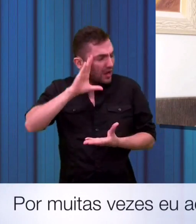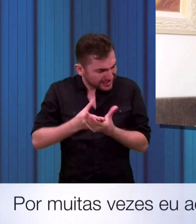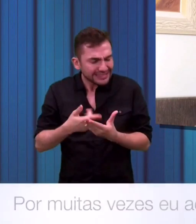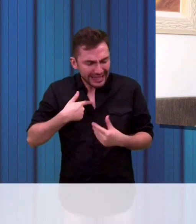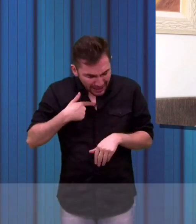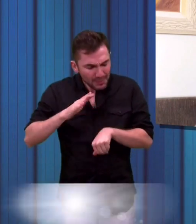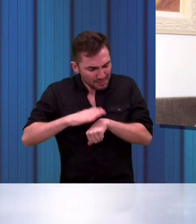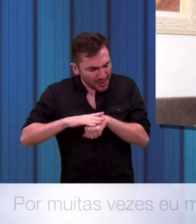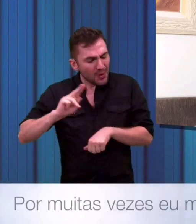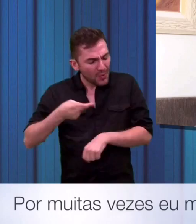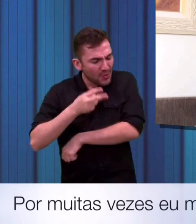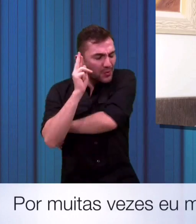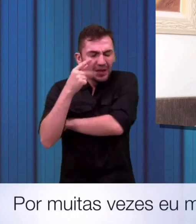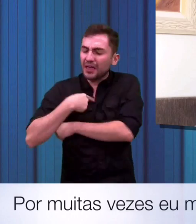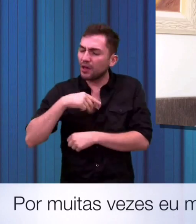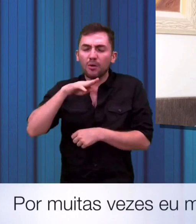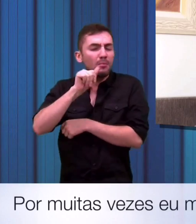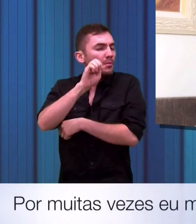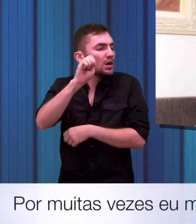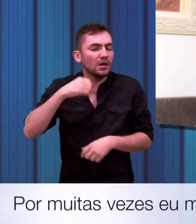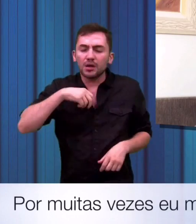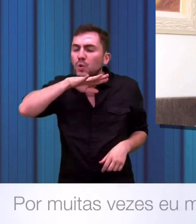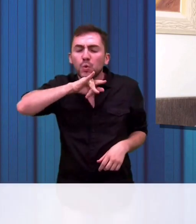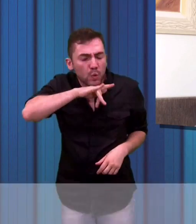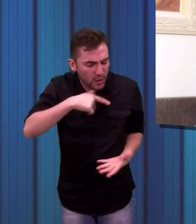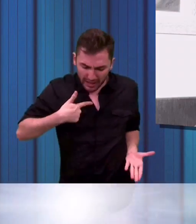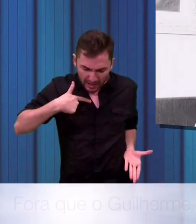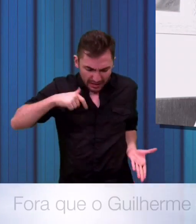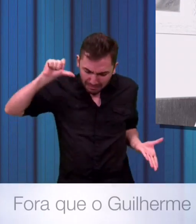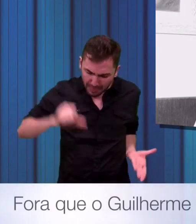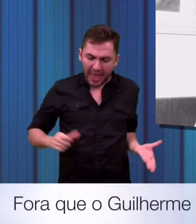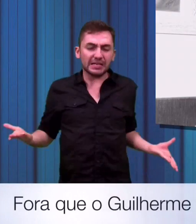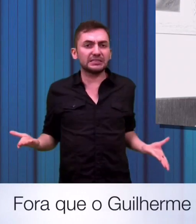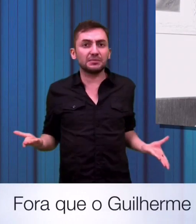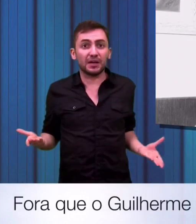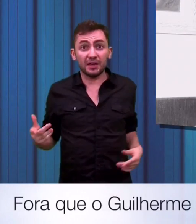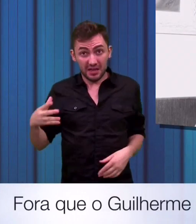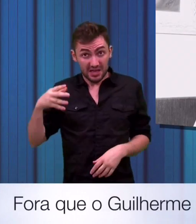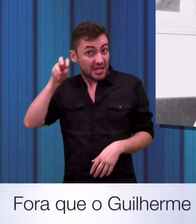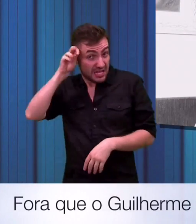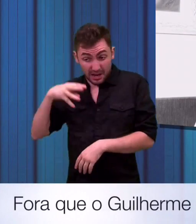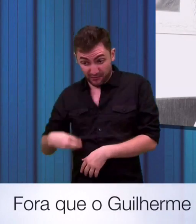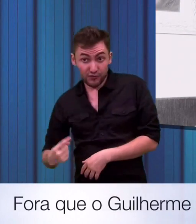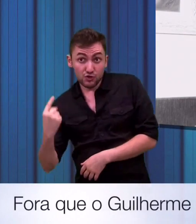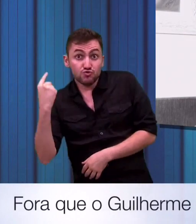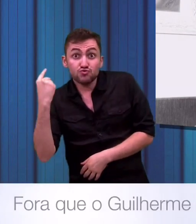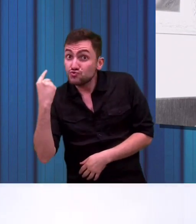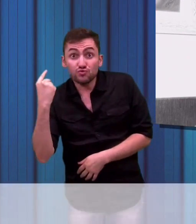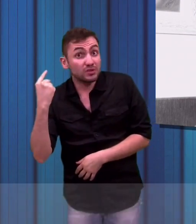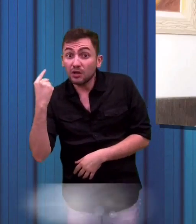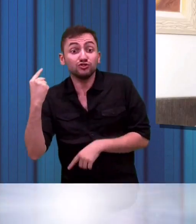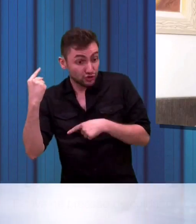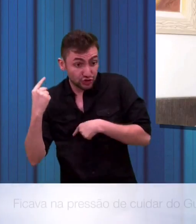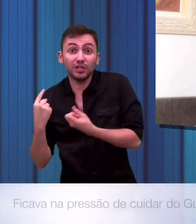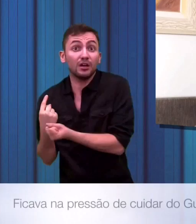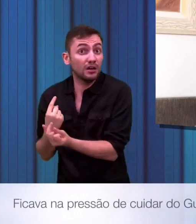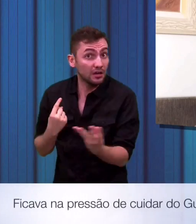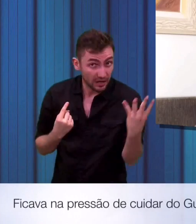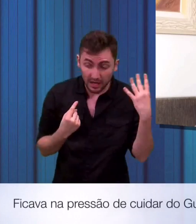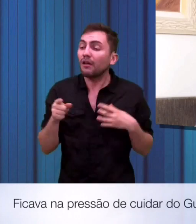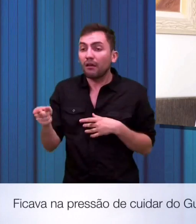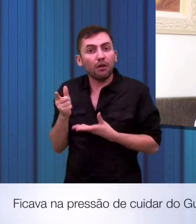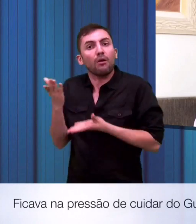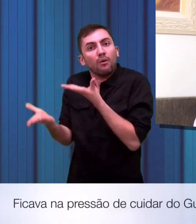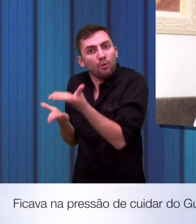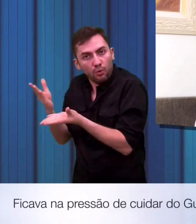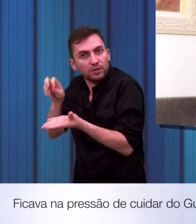acreditei que a culpa era minha, por muitas vezes eu me senti uma péssima mãe. Fora que o Guilherme não é meu único filho. Ficava na